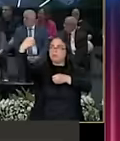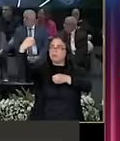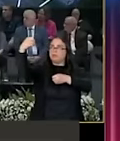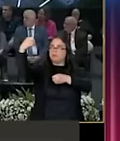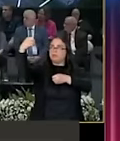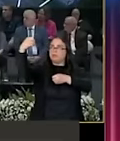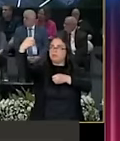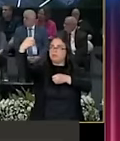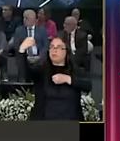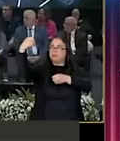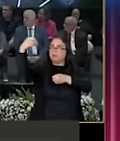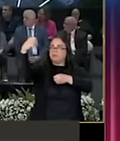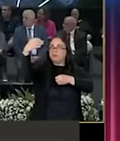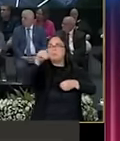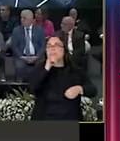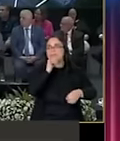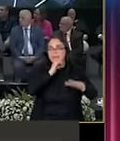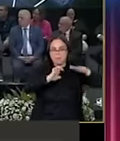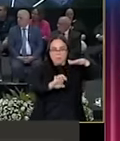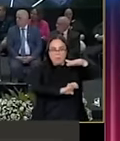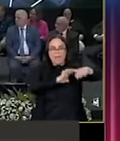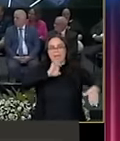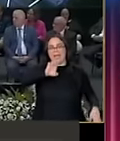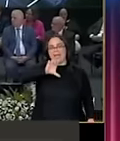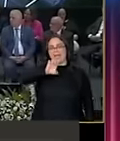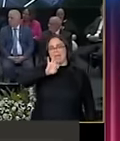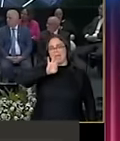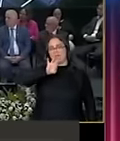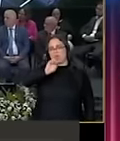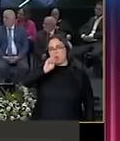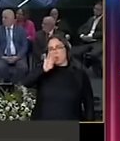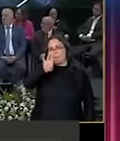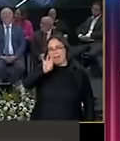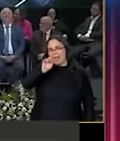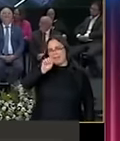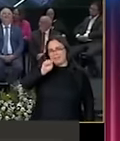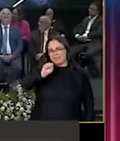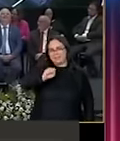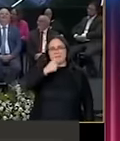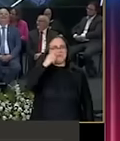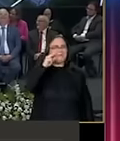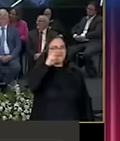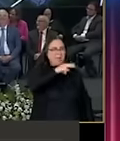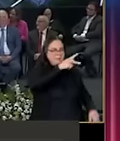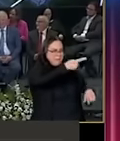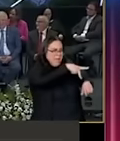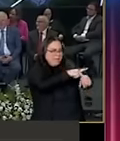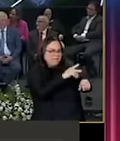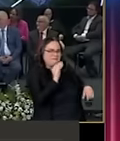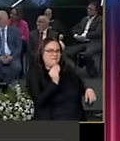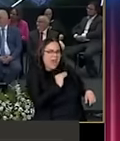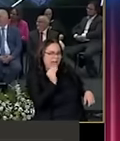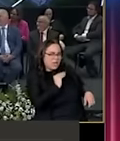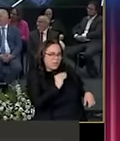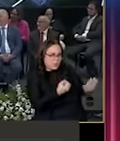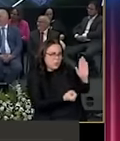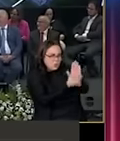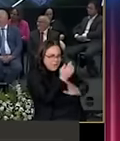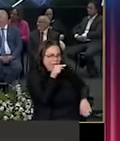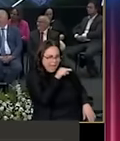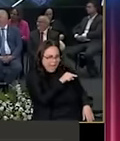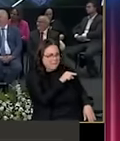responder, então ele está exagerando nessa atividade, porque outra ele não tem. Ele não faz nada, ele só